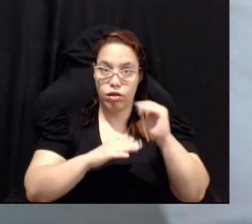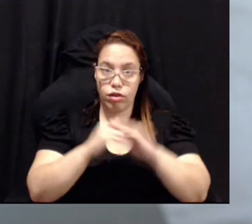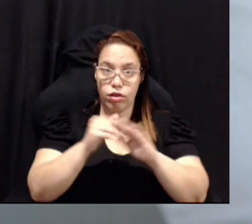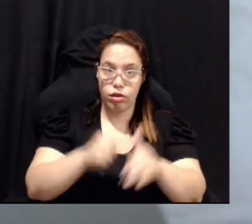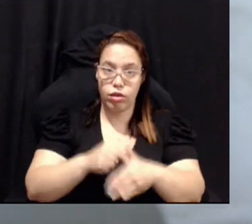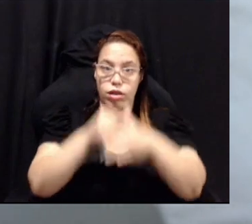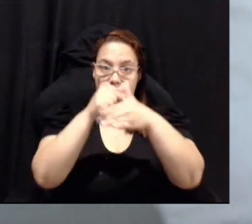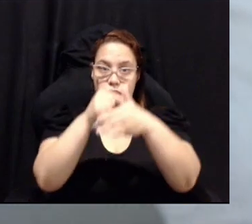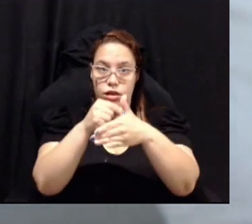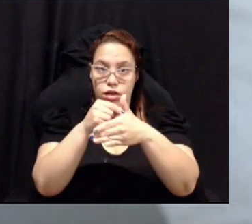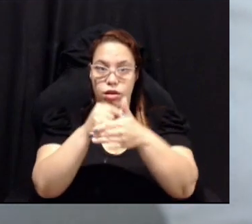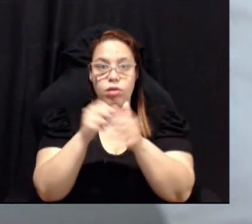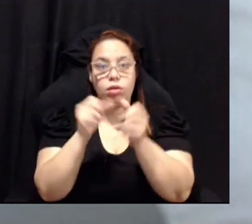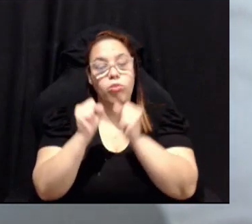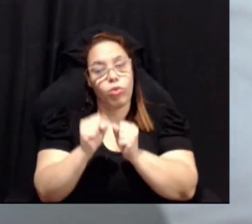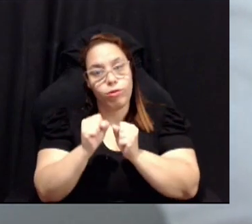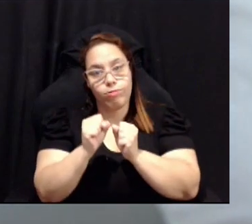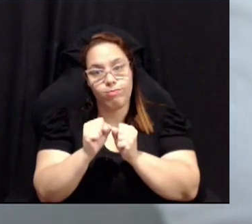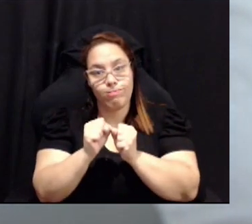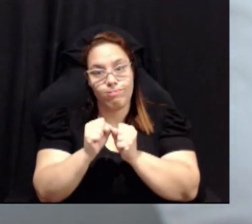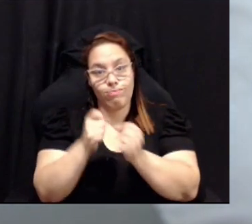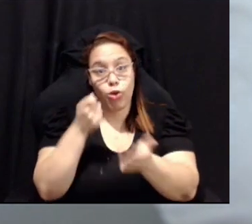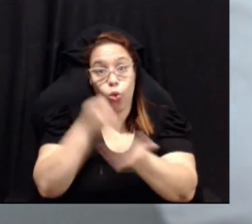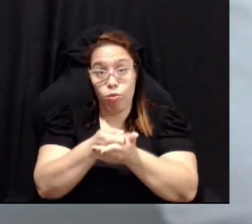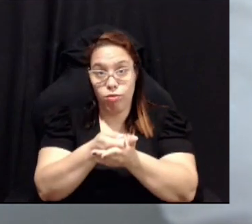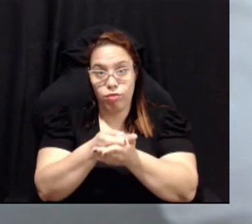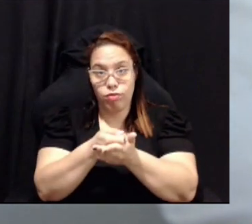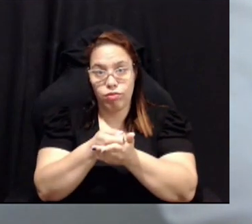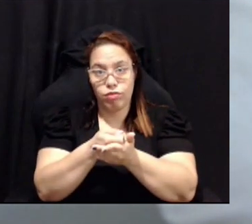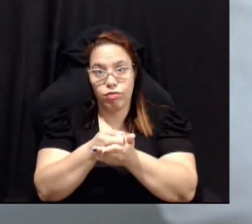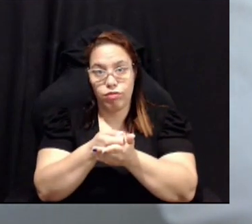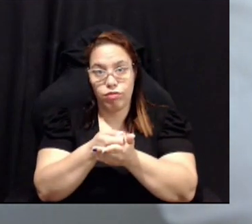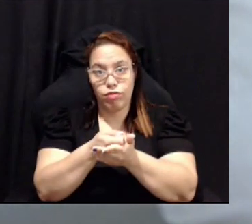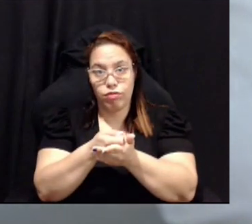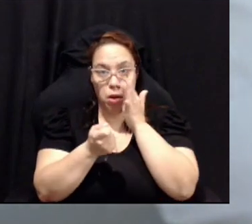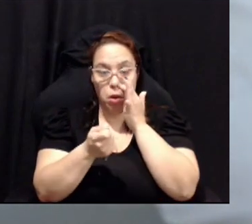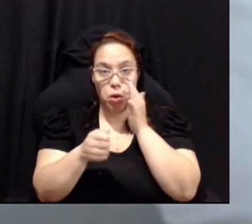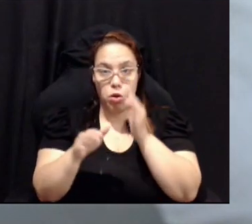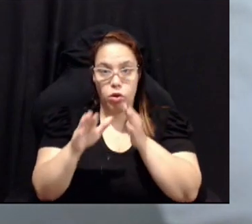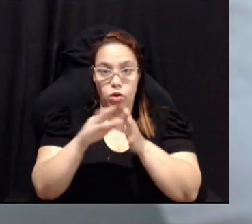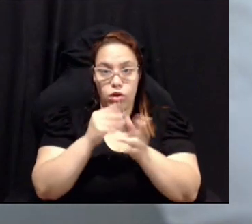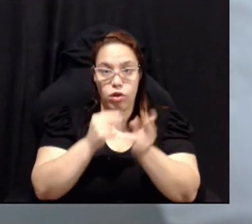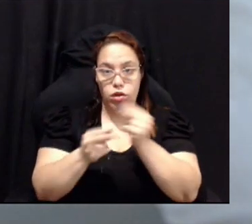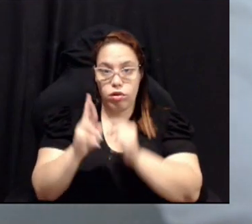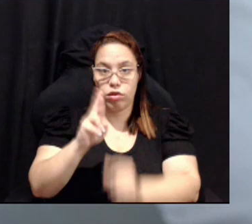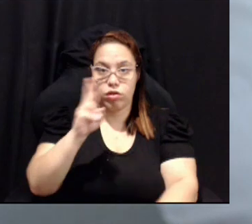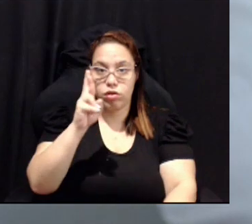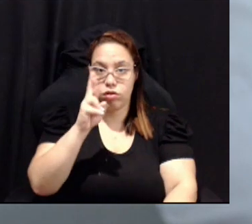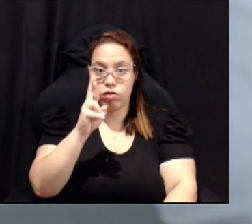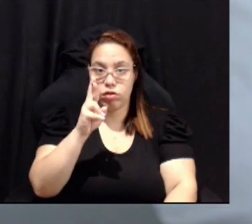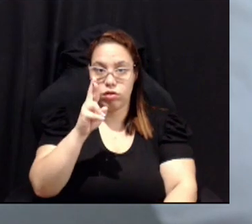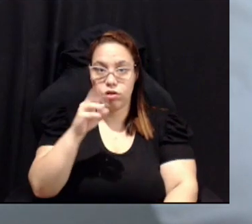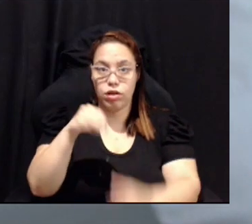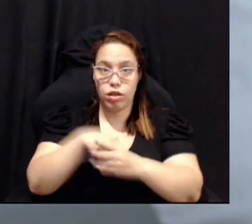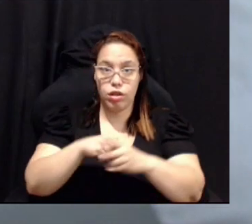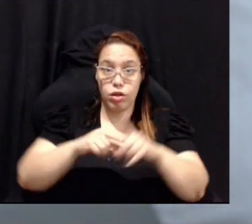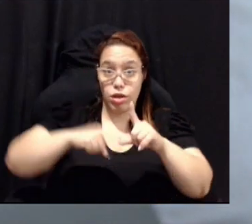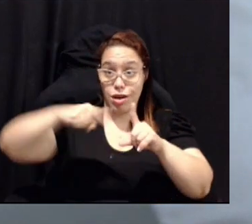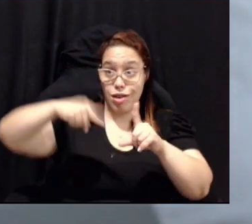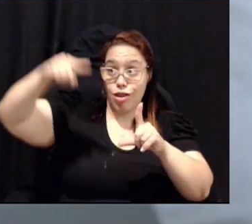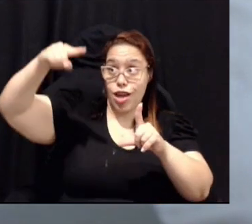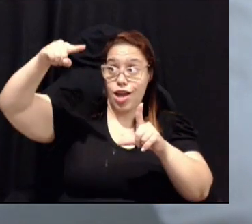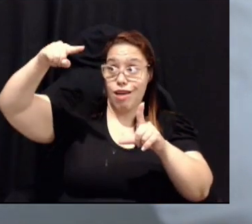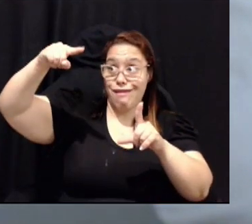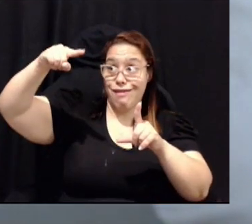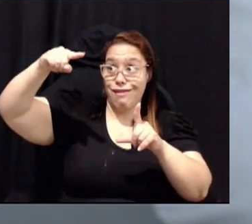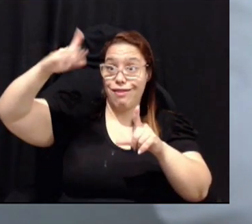ele poder comprar cobrir esse gasto. Tipo assim, ele entrou alavancado, vamos dizer assim. Só que ele nem sabia o